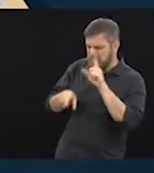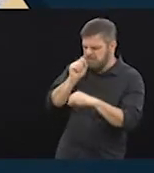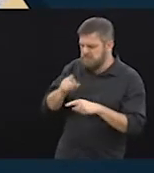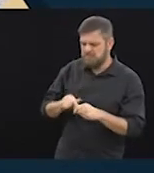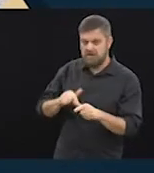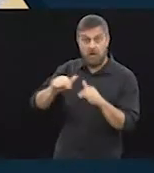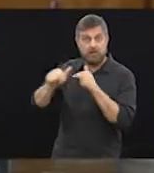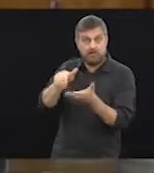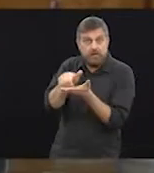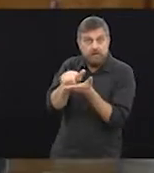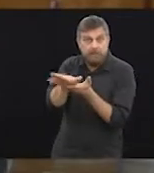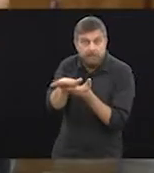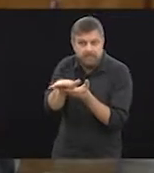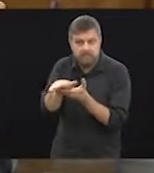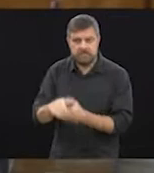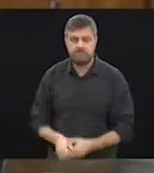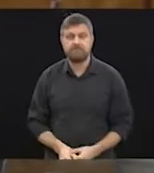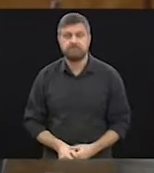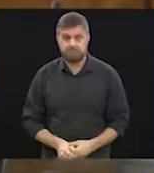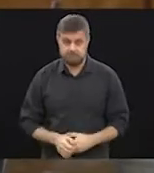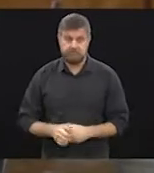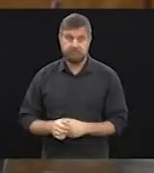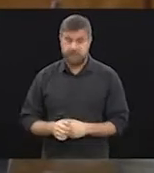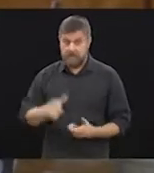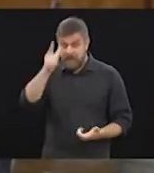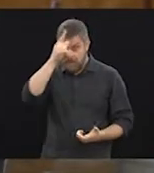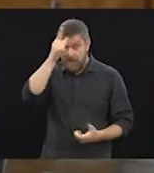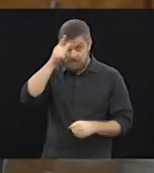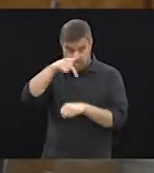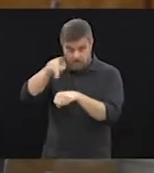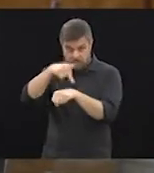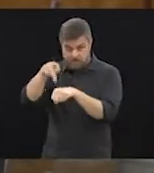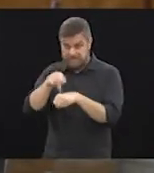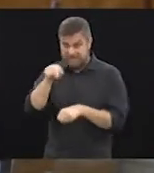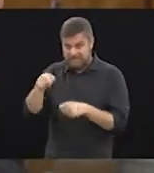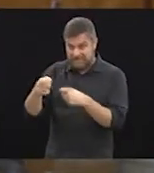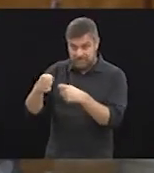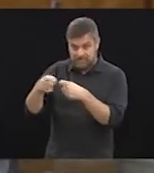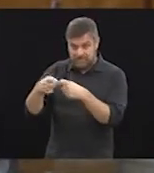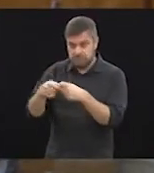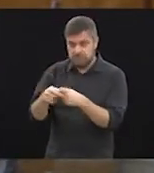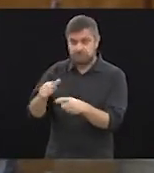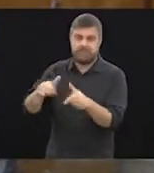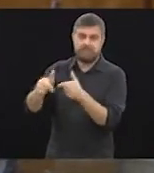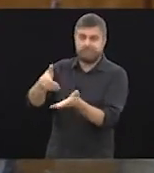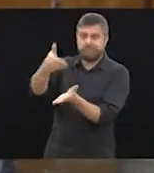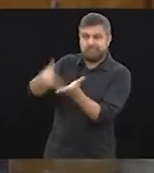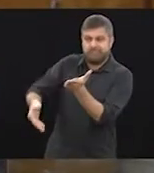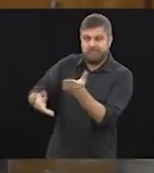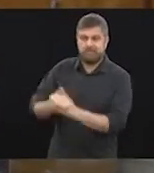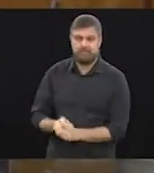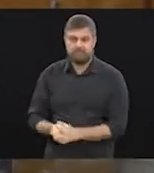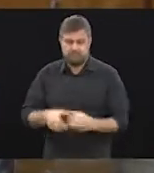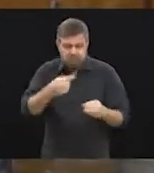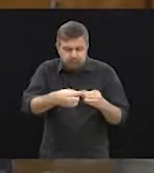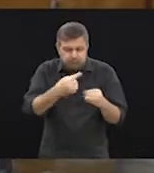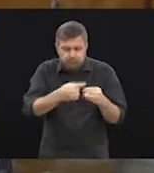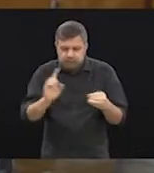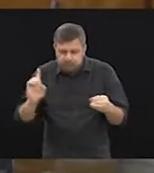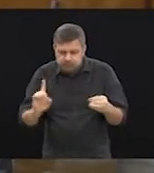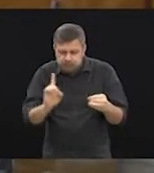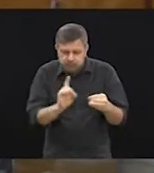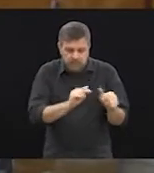o emprego, ele era um alemão, e perdeu o emprego e foi trabalhar no interior da Alemanha, mas